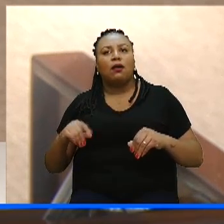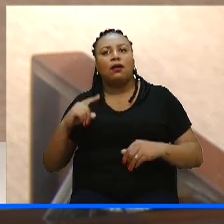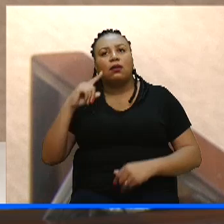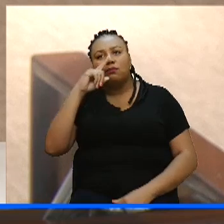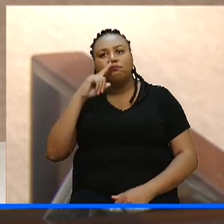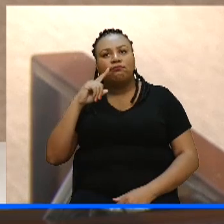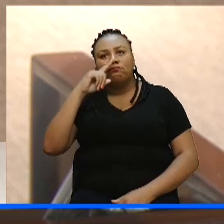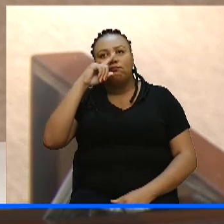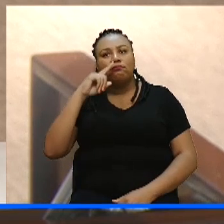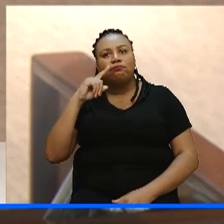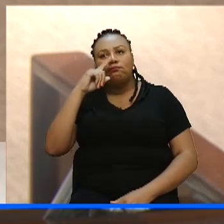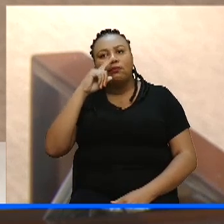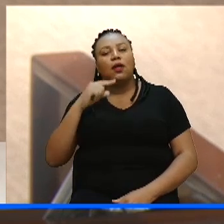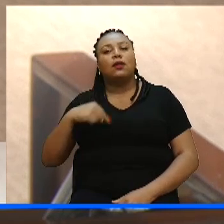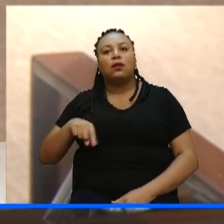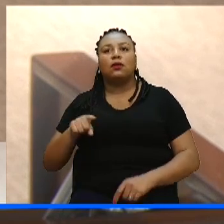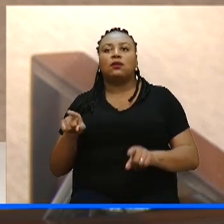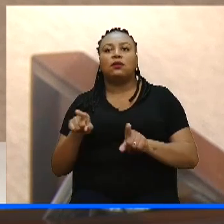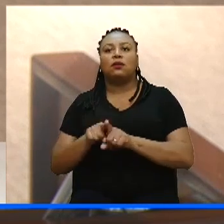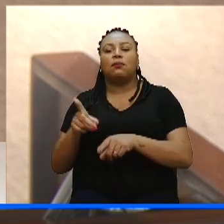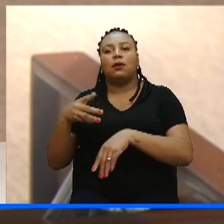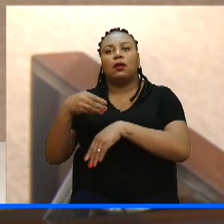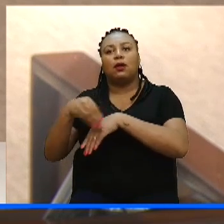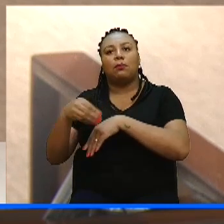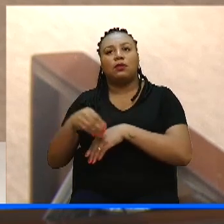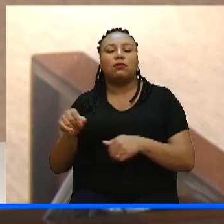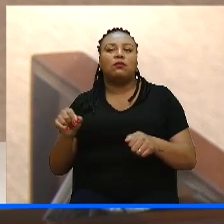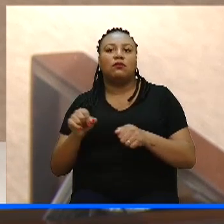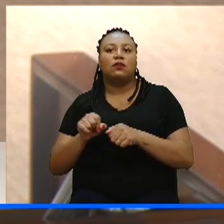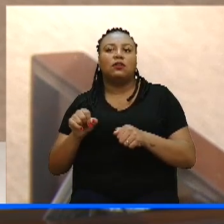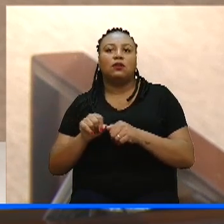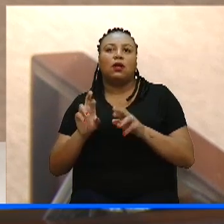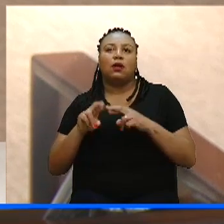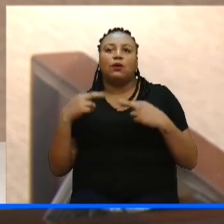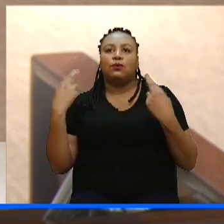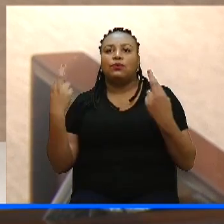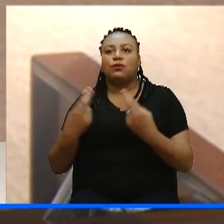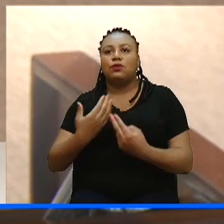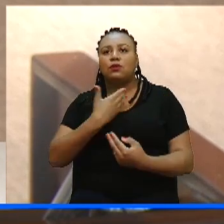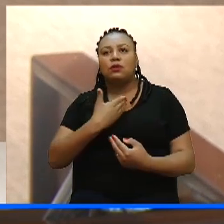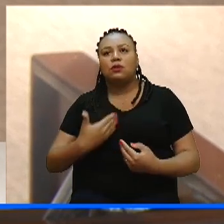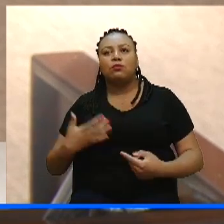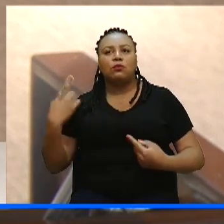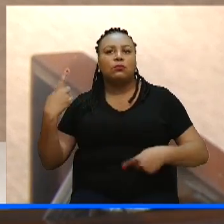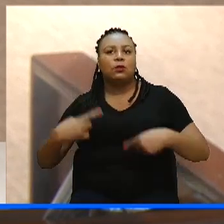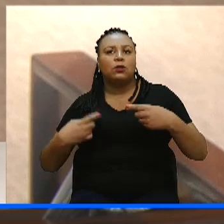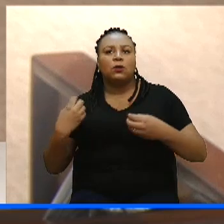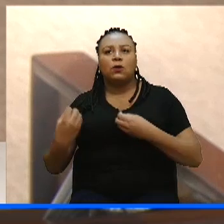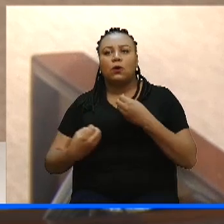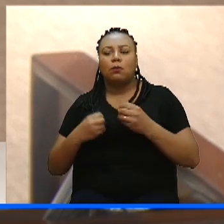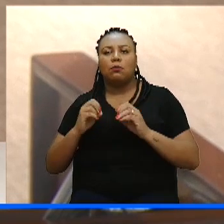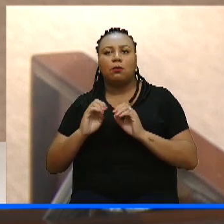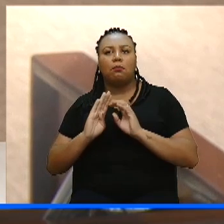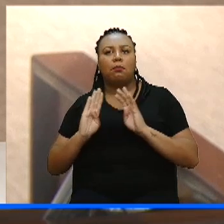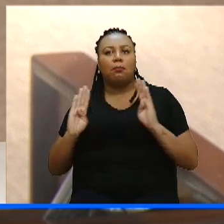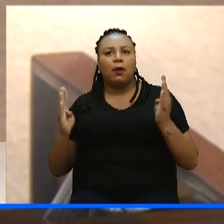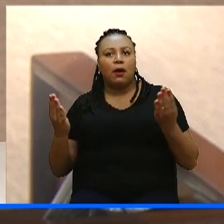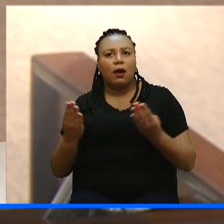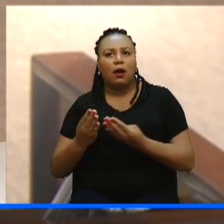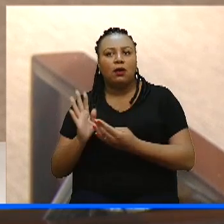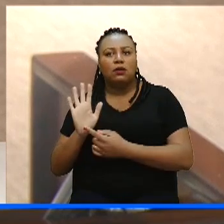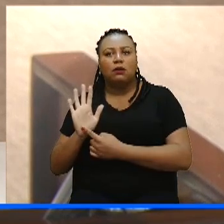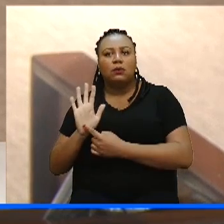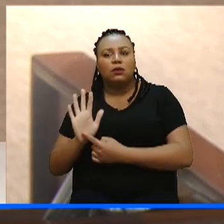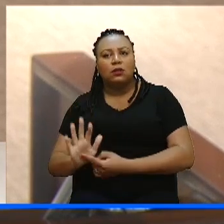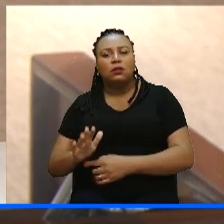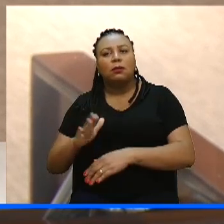risco nós também recomendamos a realização de audiências públicas para discutir a situação das barragens que apresenta